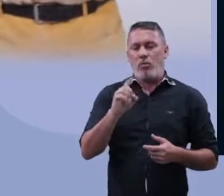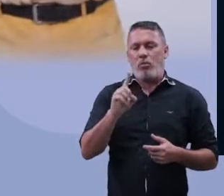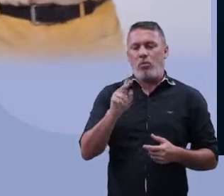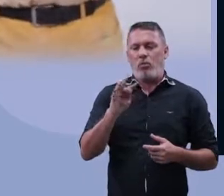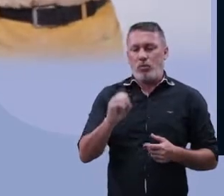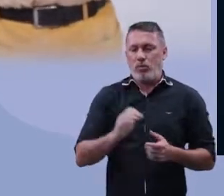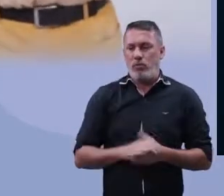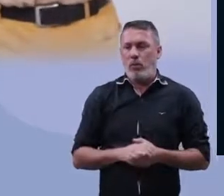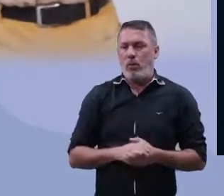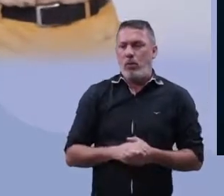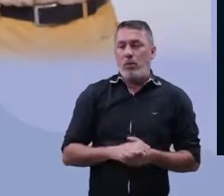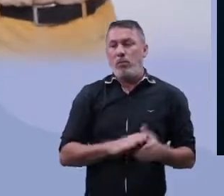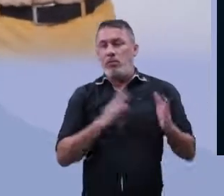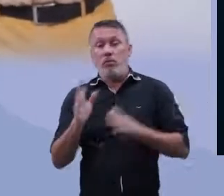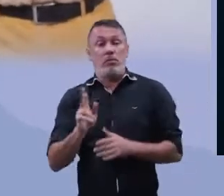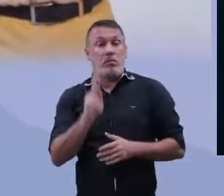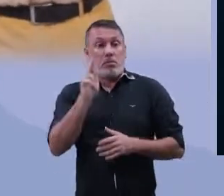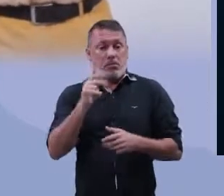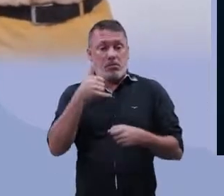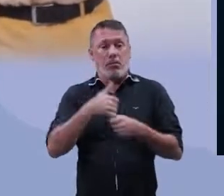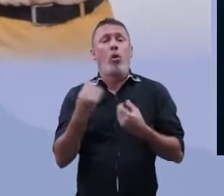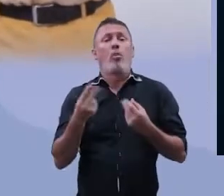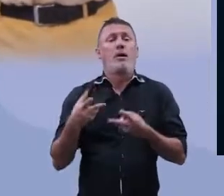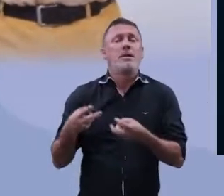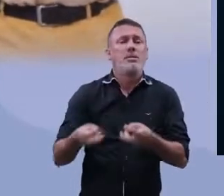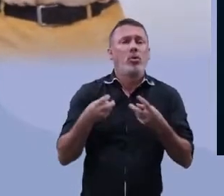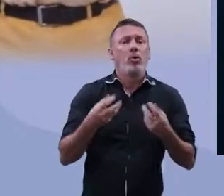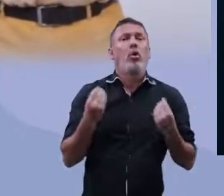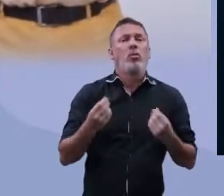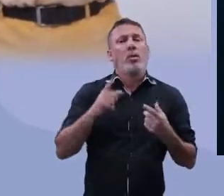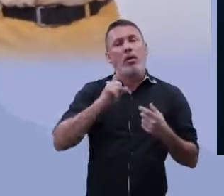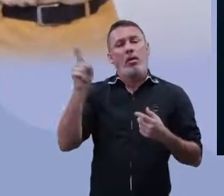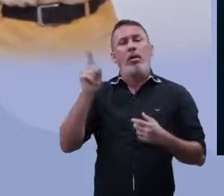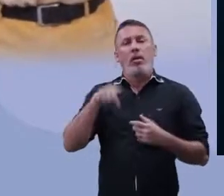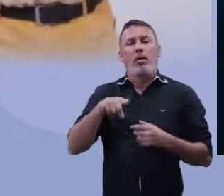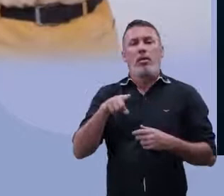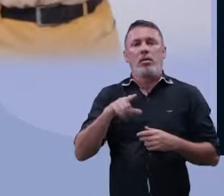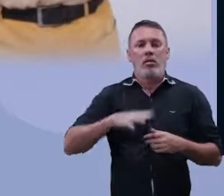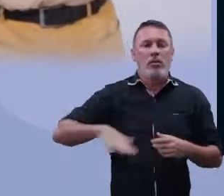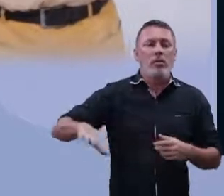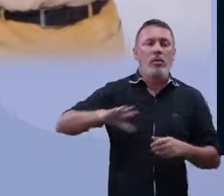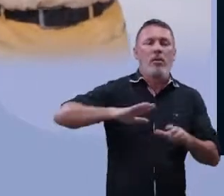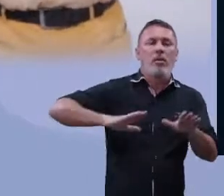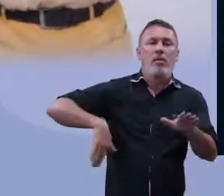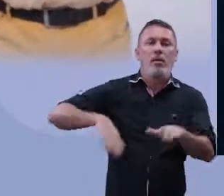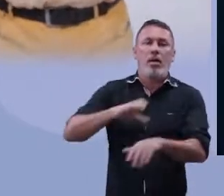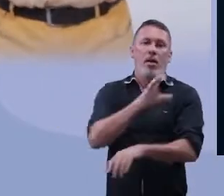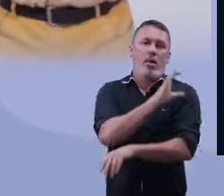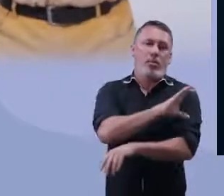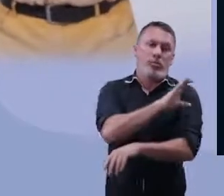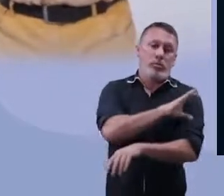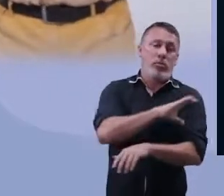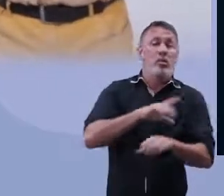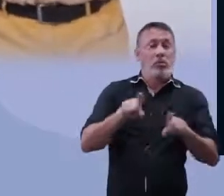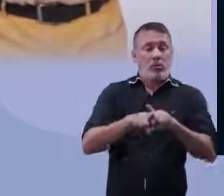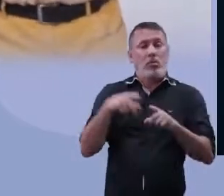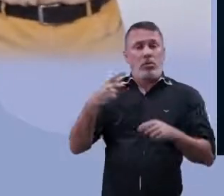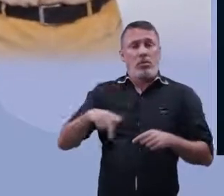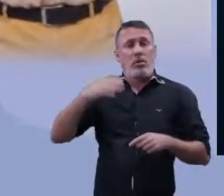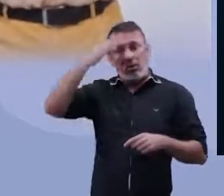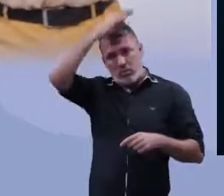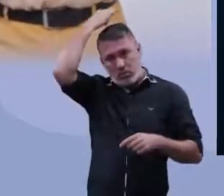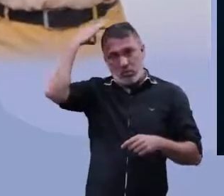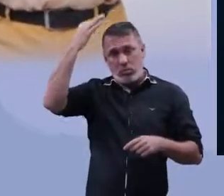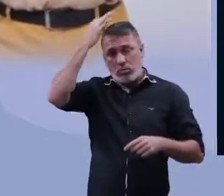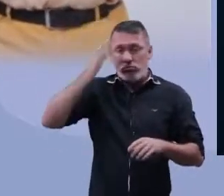sua exploração, né, de forma mais representativa na bacia de Campos, né, assim como também no litoral capixaba.